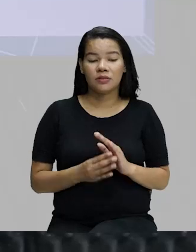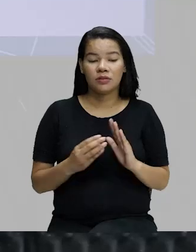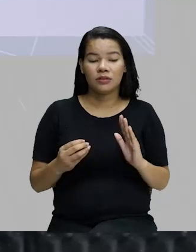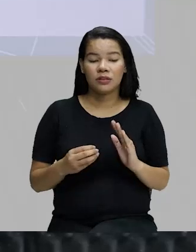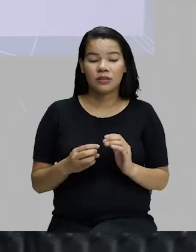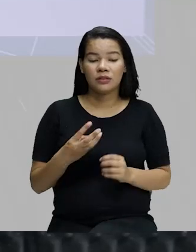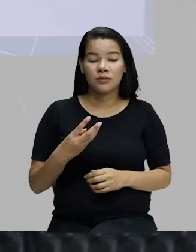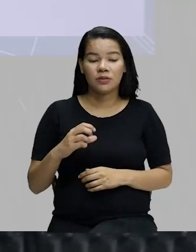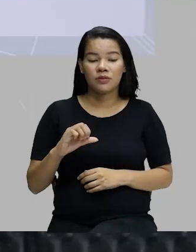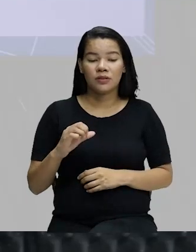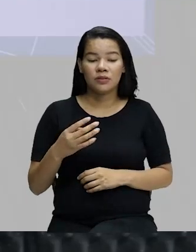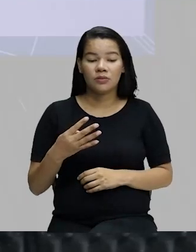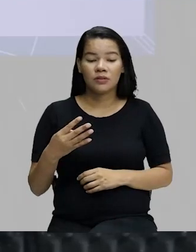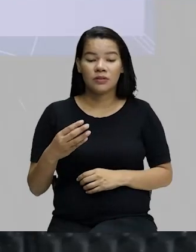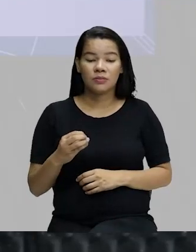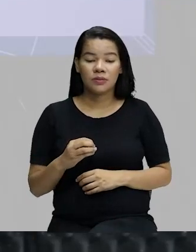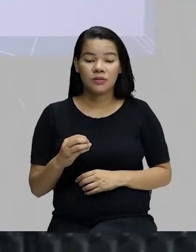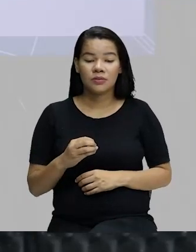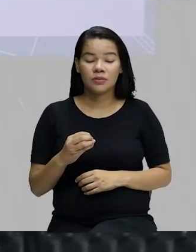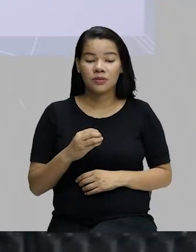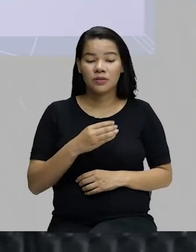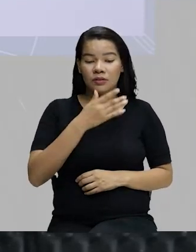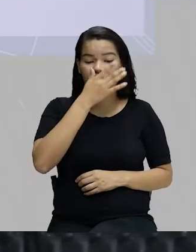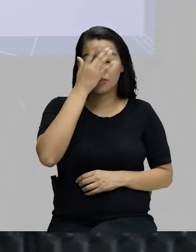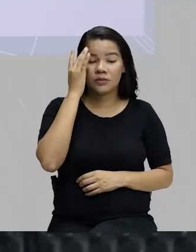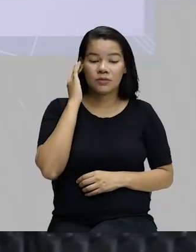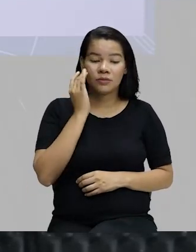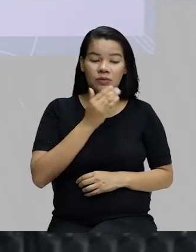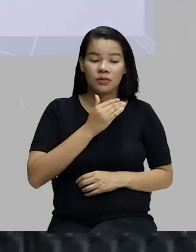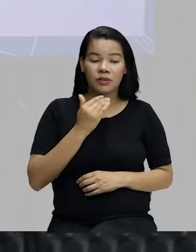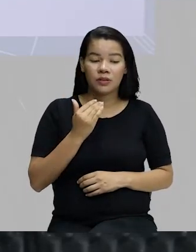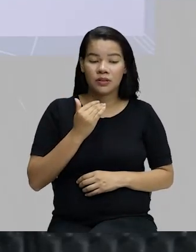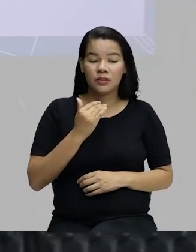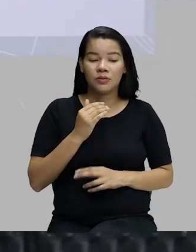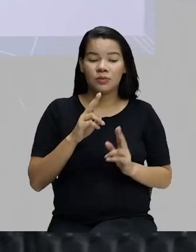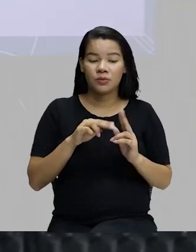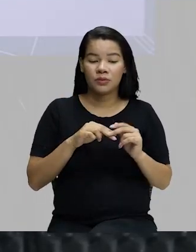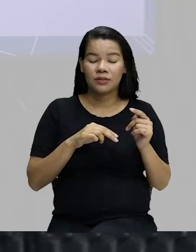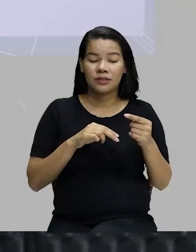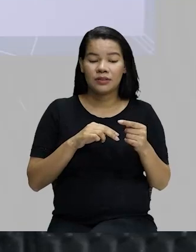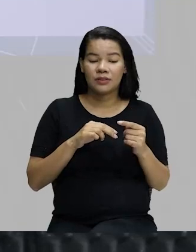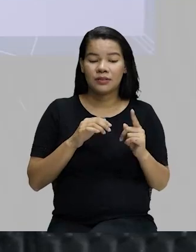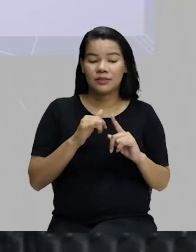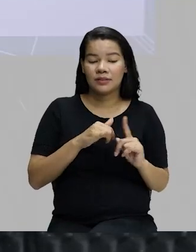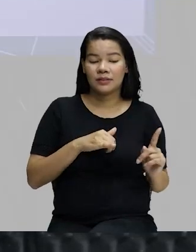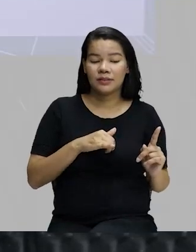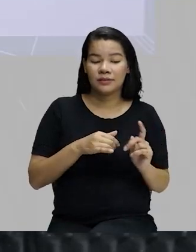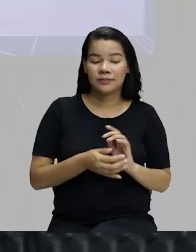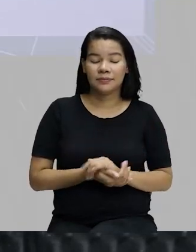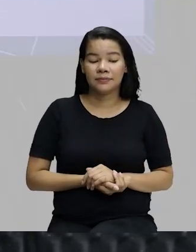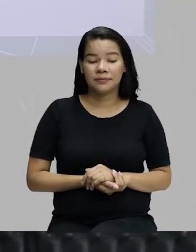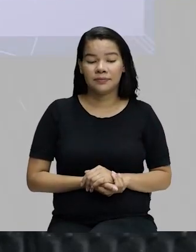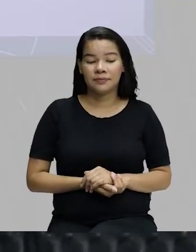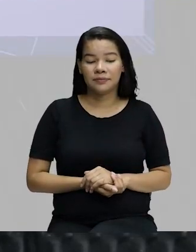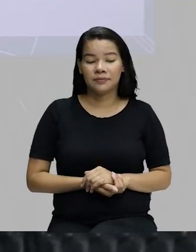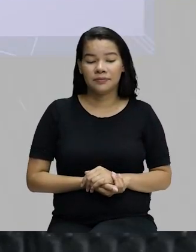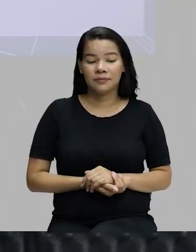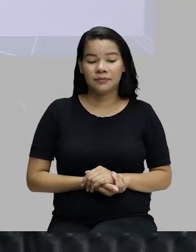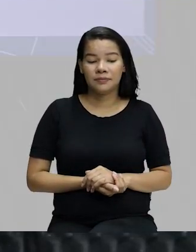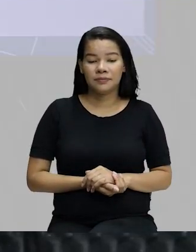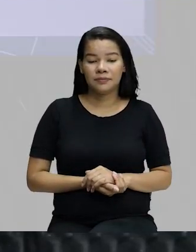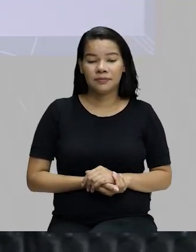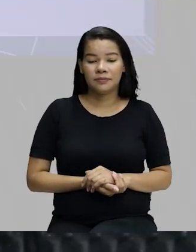forma direta ou indireta devido a esse acidente. A zona de exclusão ela atingiu uma